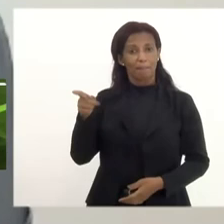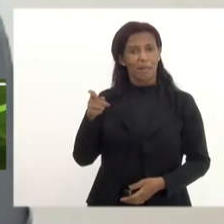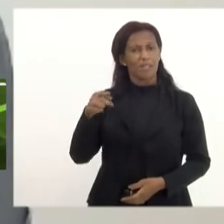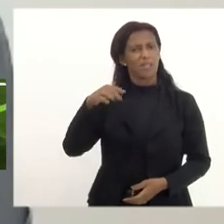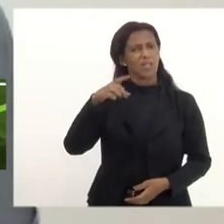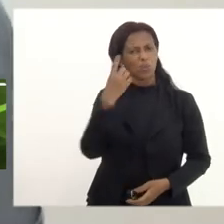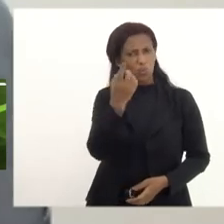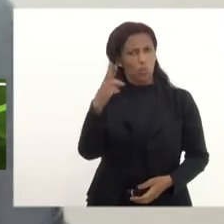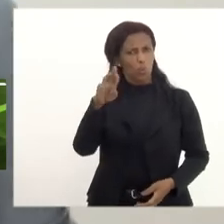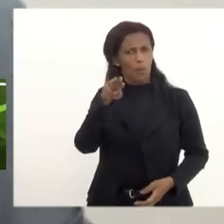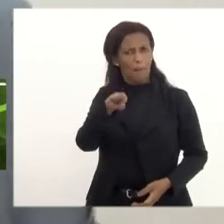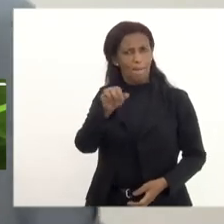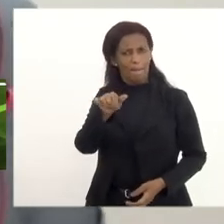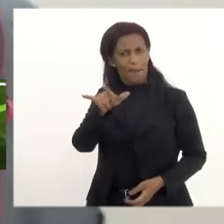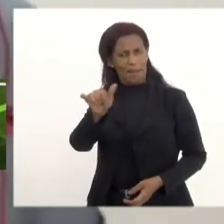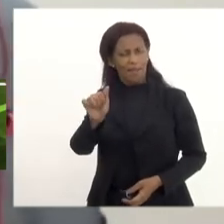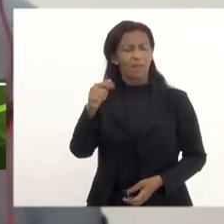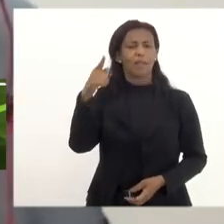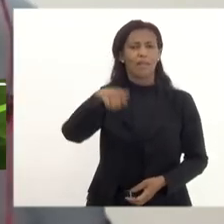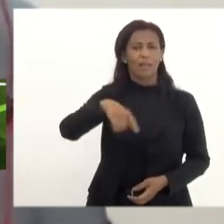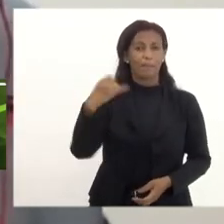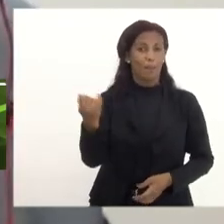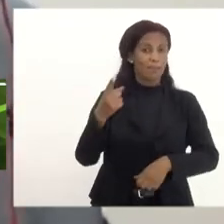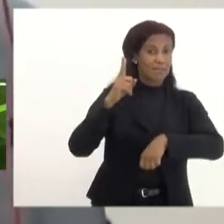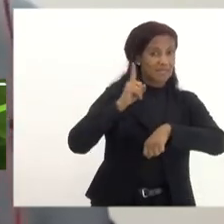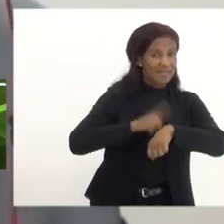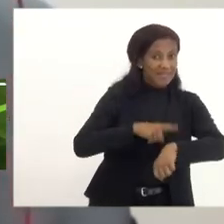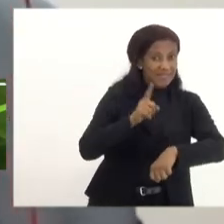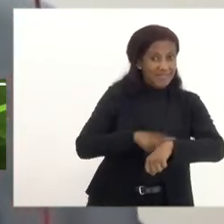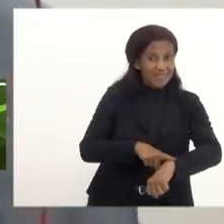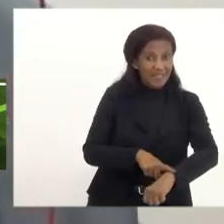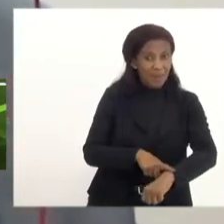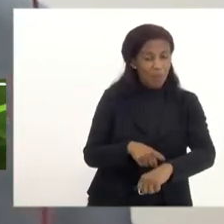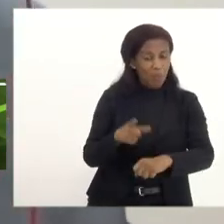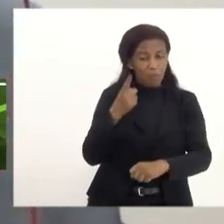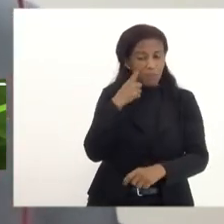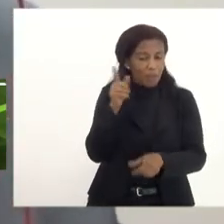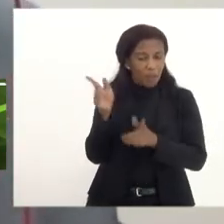super relevante. Precisamos de tempo, previsibilidade e dar